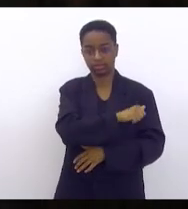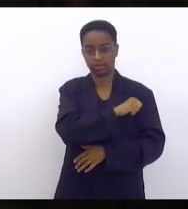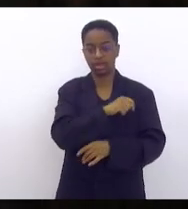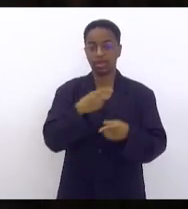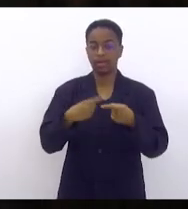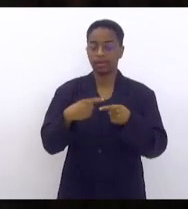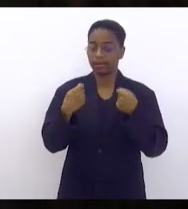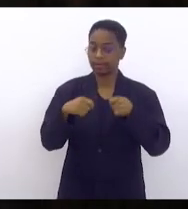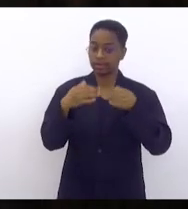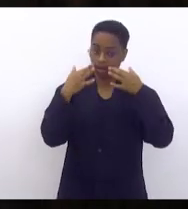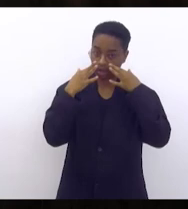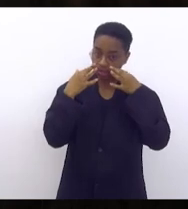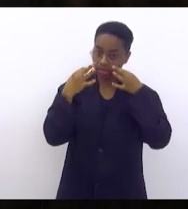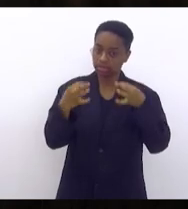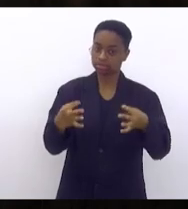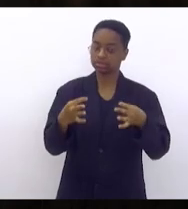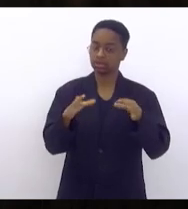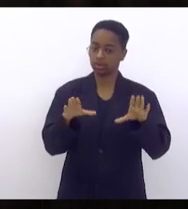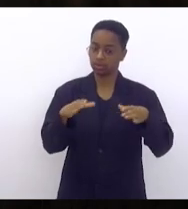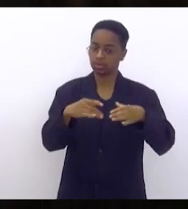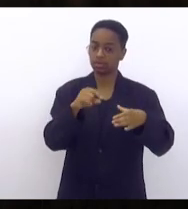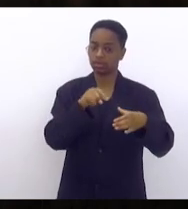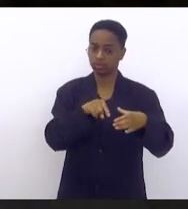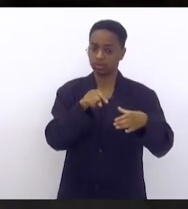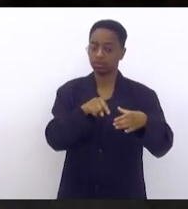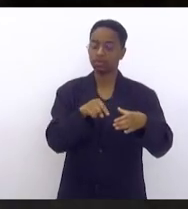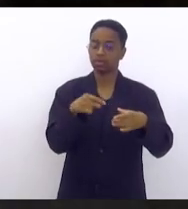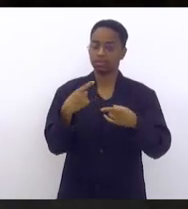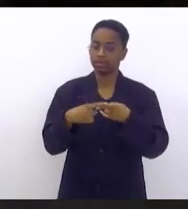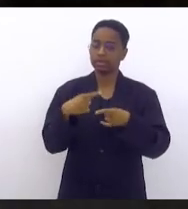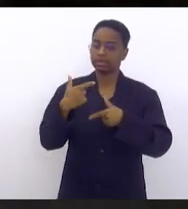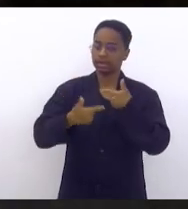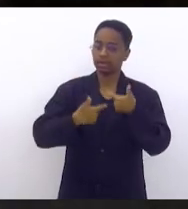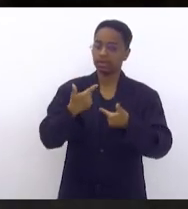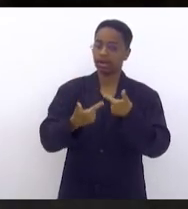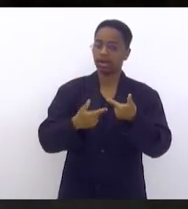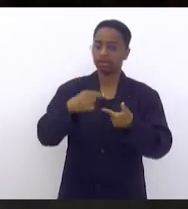um carinho por essa categoria que trabalha embaixo do sol,